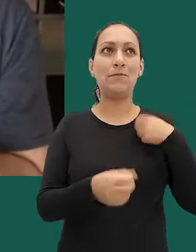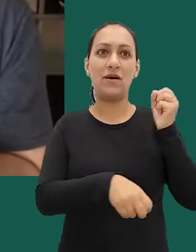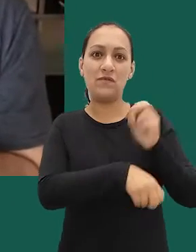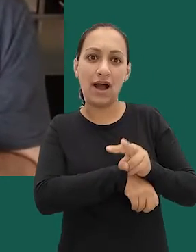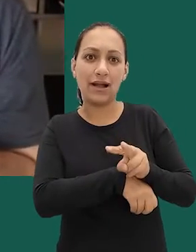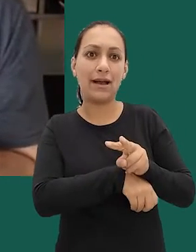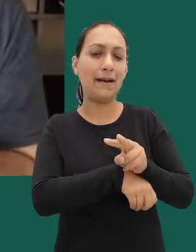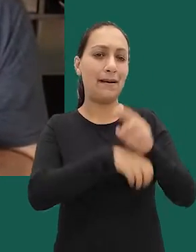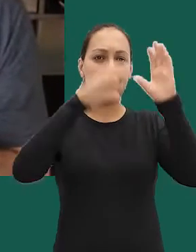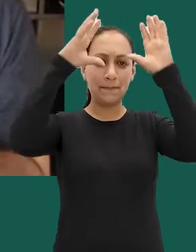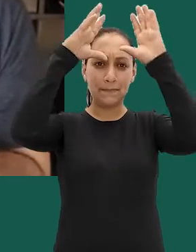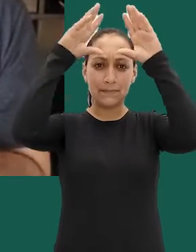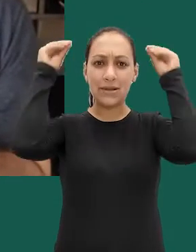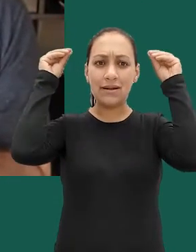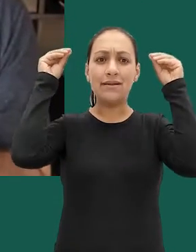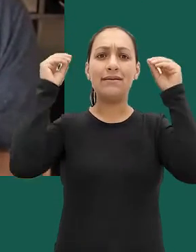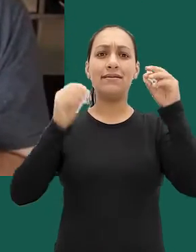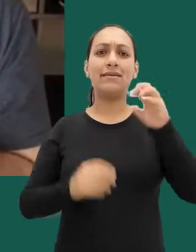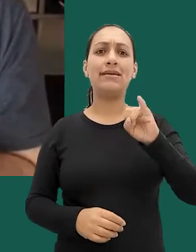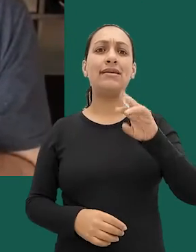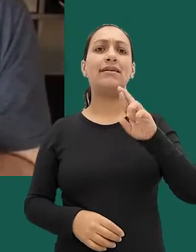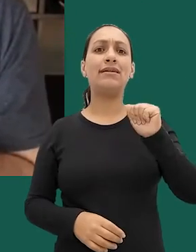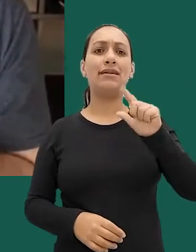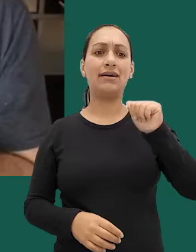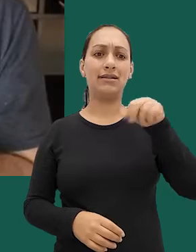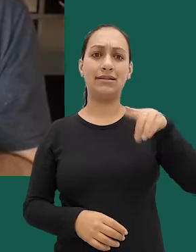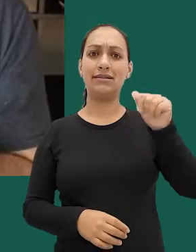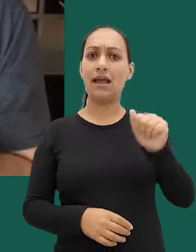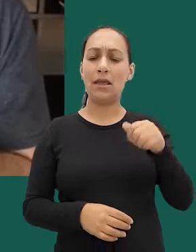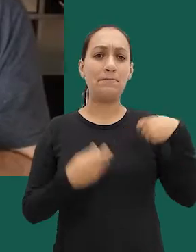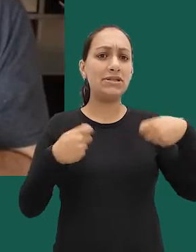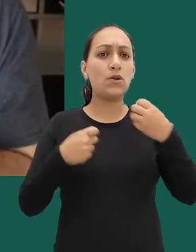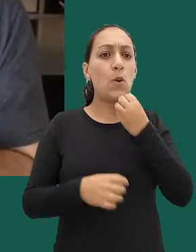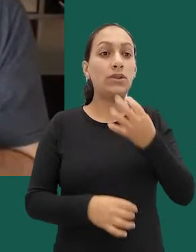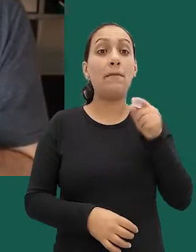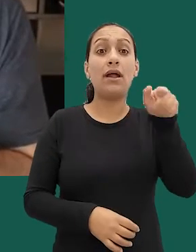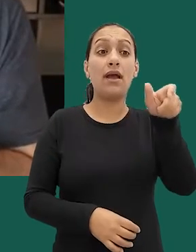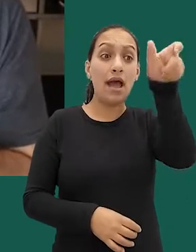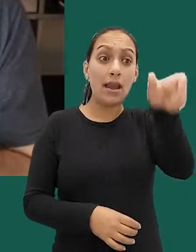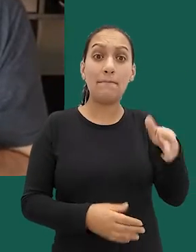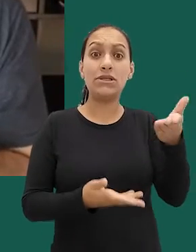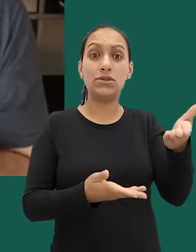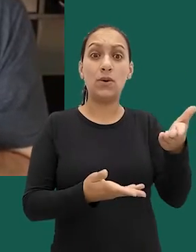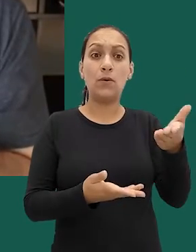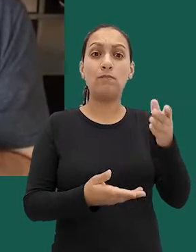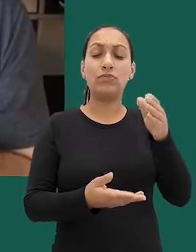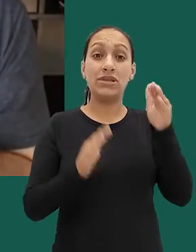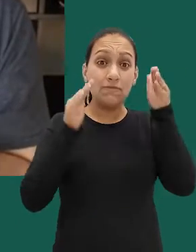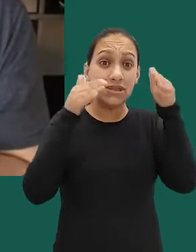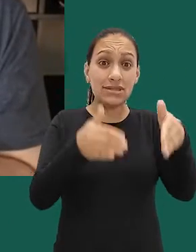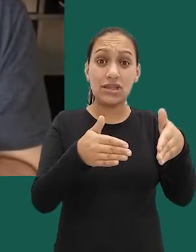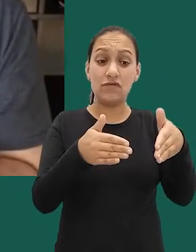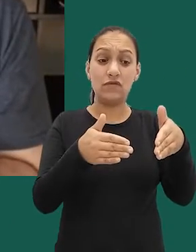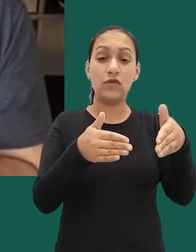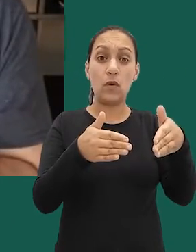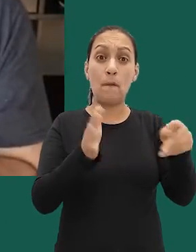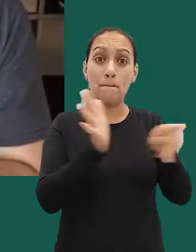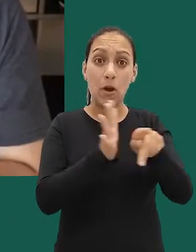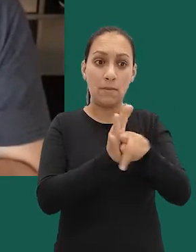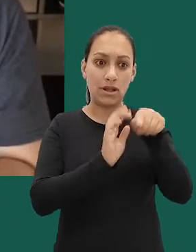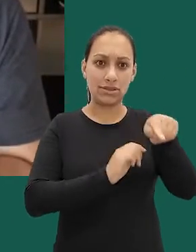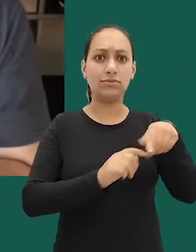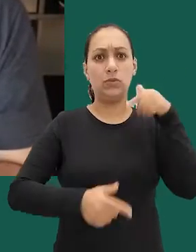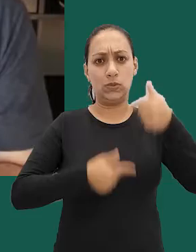minha história para aquela vaga e, de preferência, para aquele recrutador, né? Então, de uma forma bem específica e customizada. Dá um trabalho